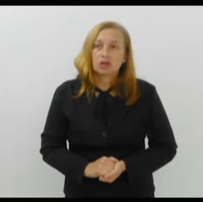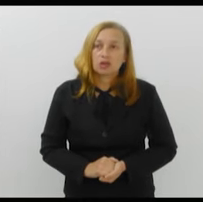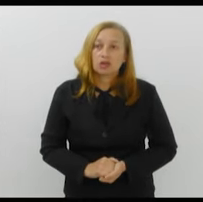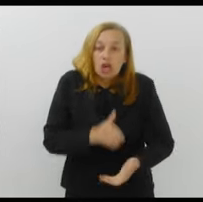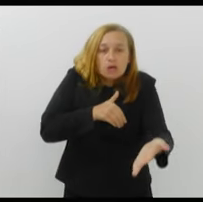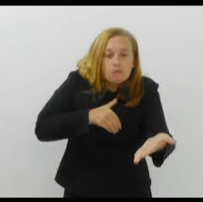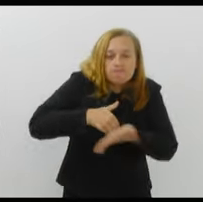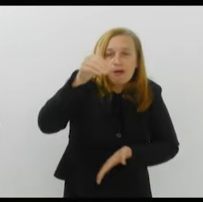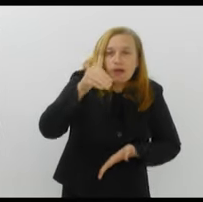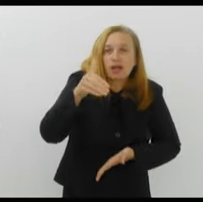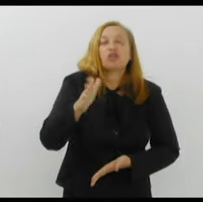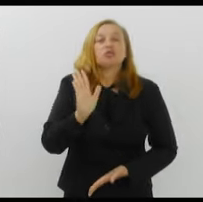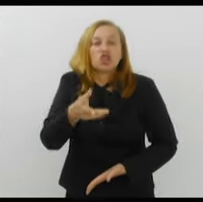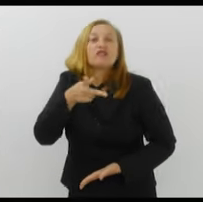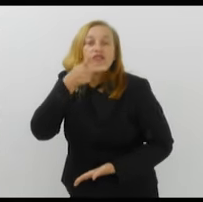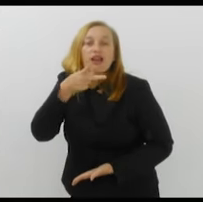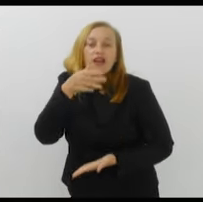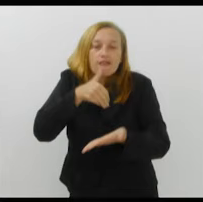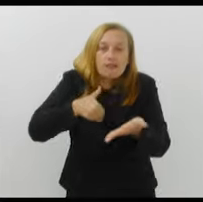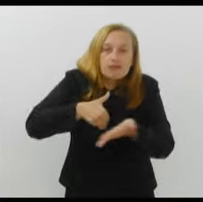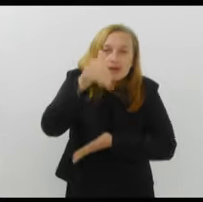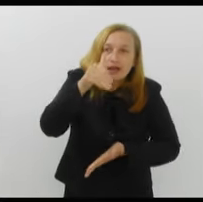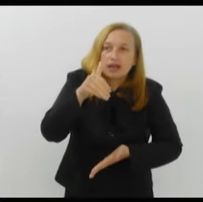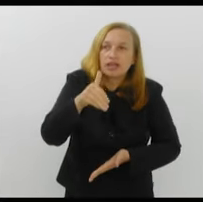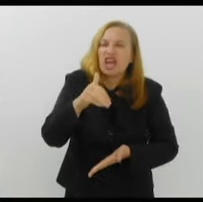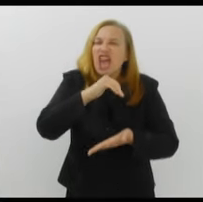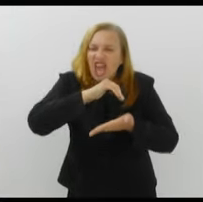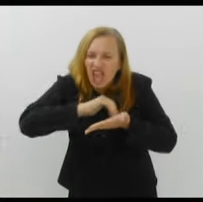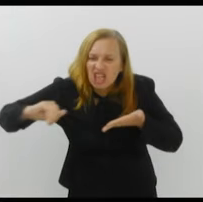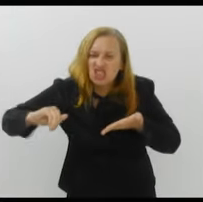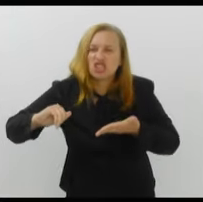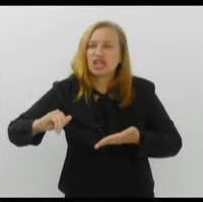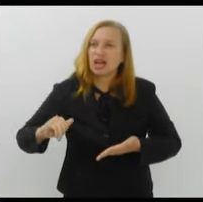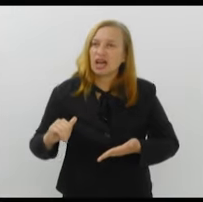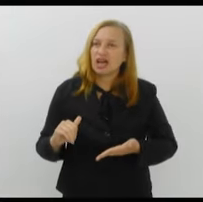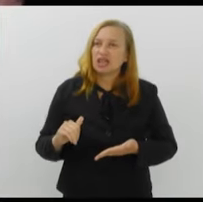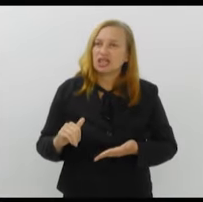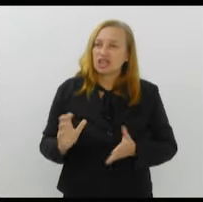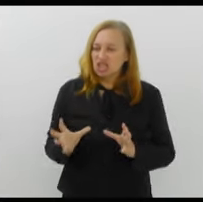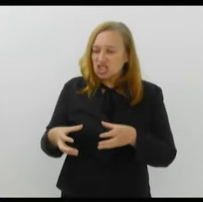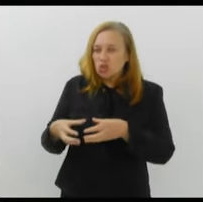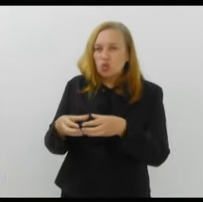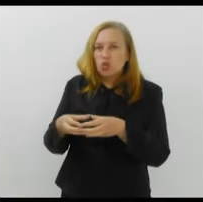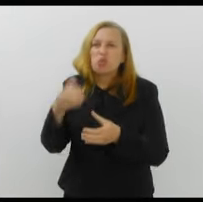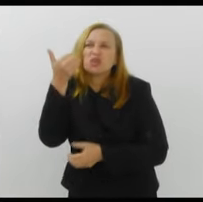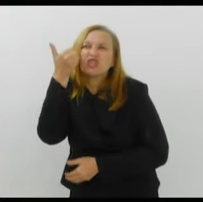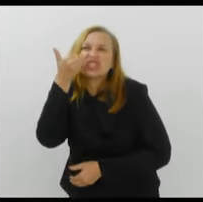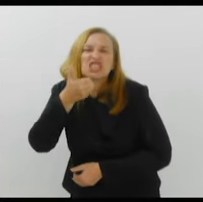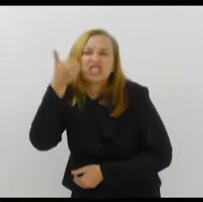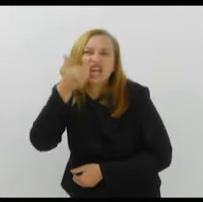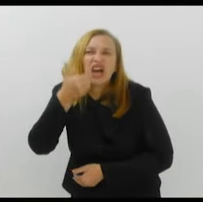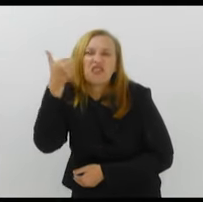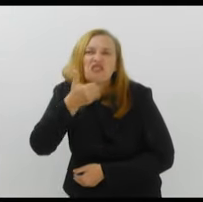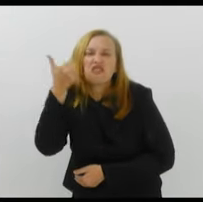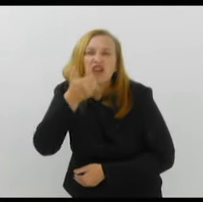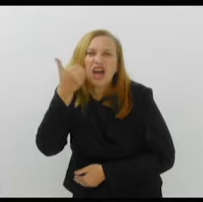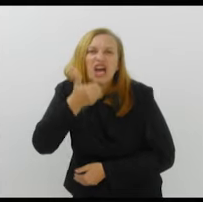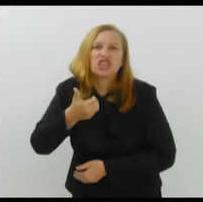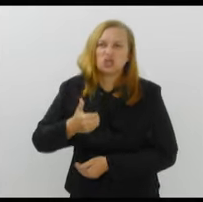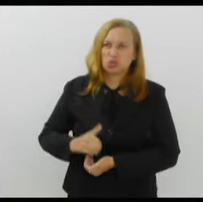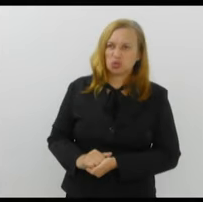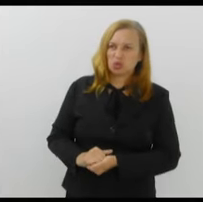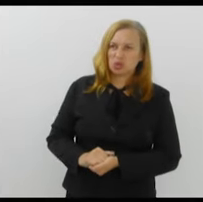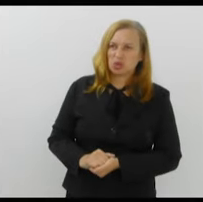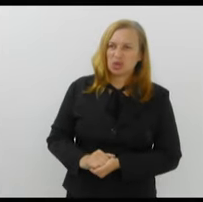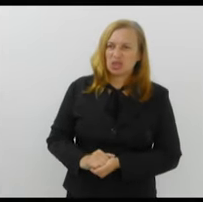Extirpar, como já falei aqui anteriormente, e retirar essa trupe do aconchambramento,